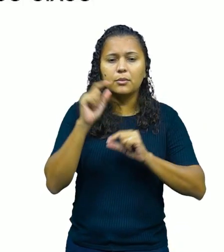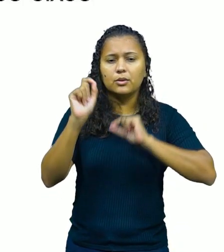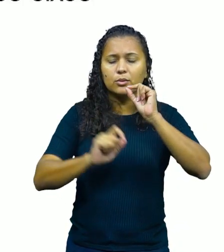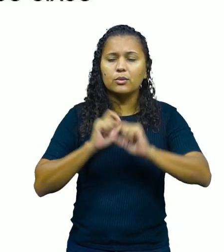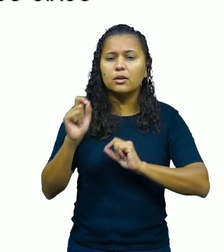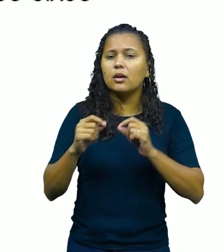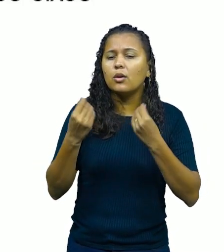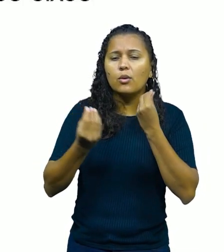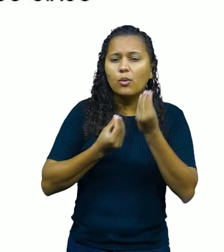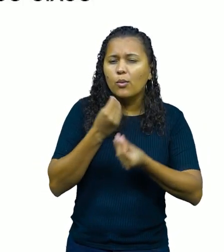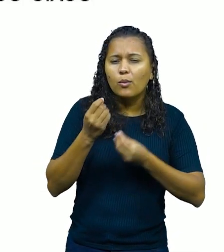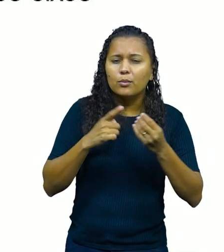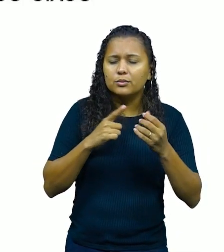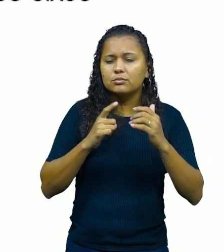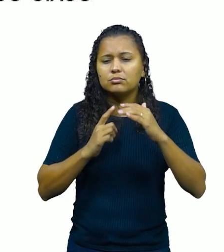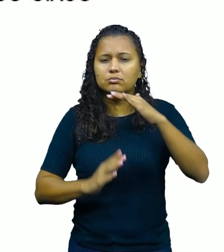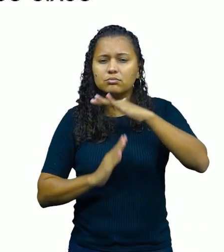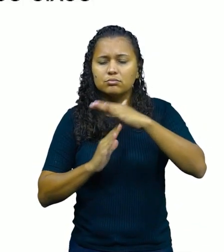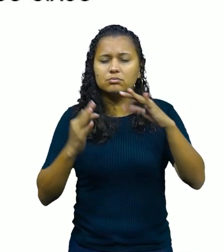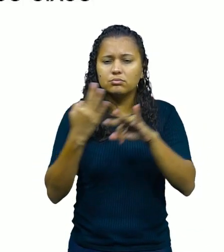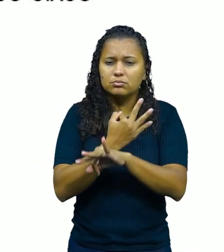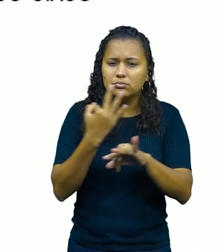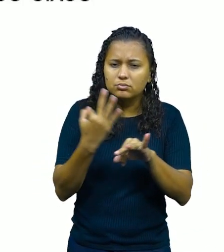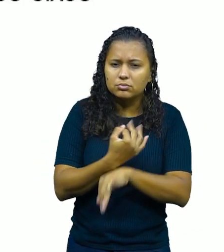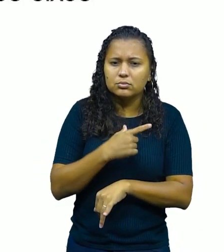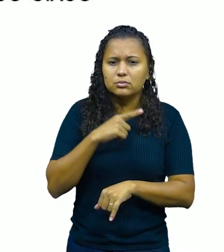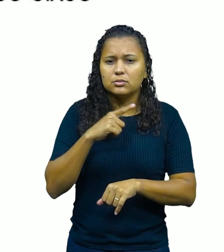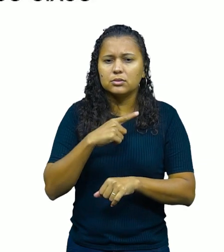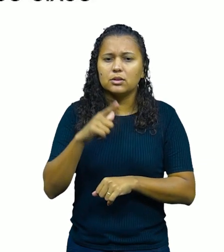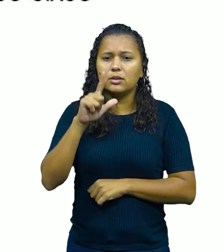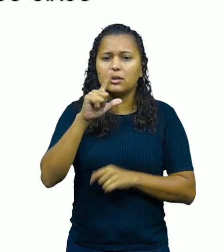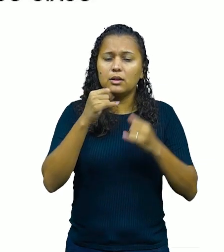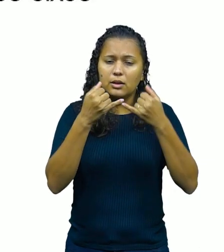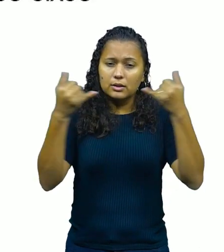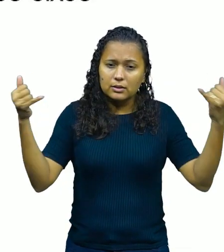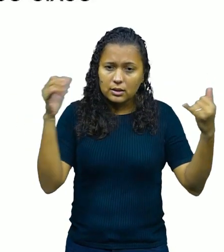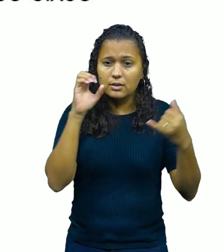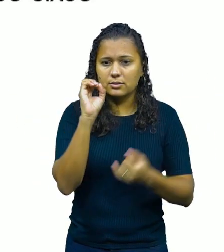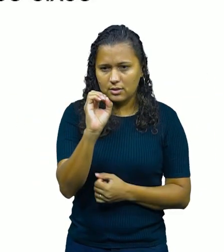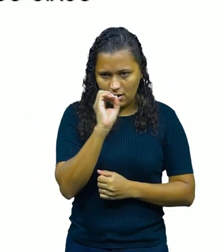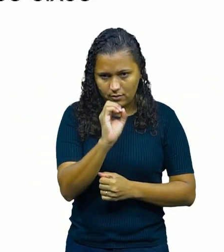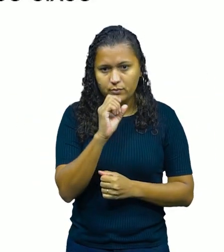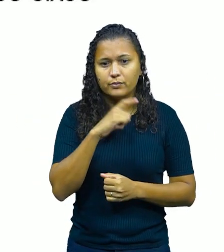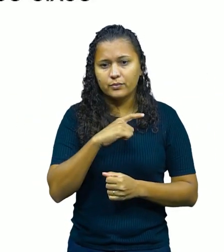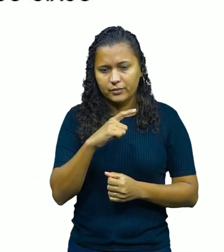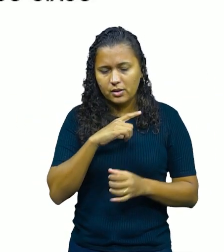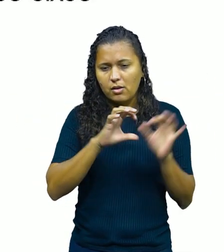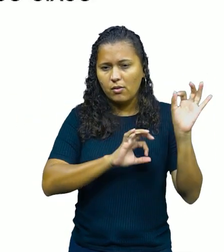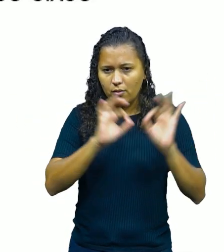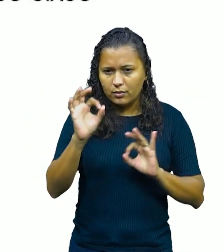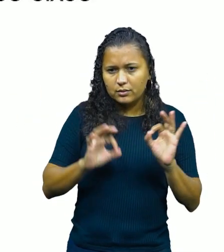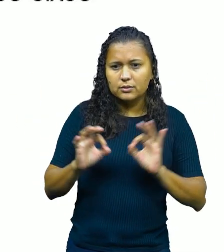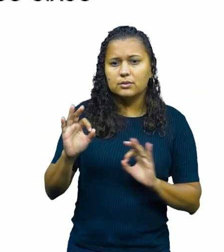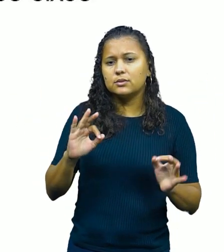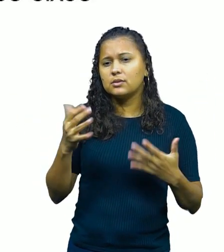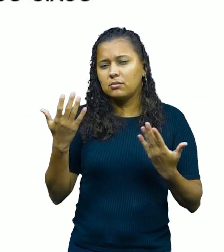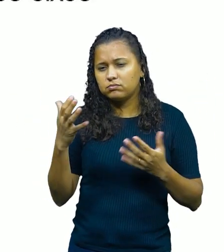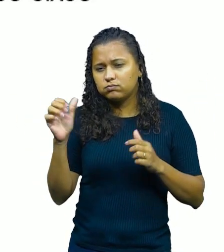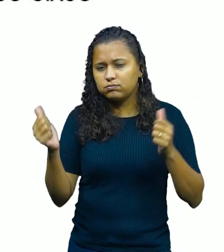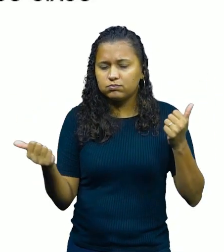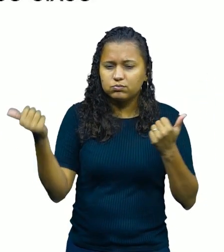as posições dos campos de tolerância em relação à linha zero. Obtém-se os ajustes móveis ou